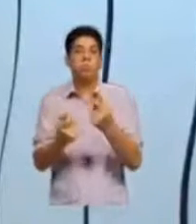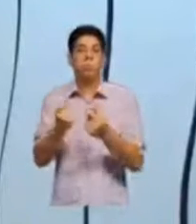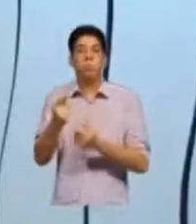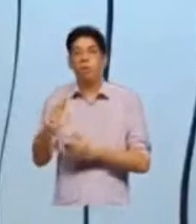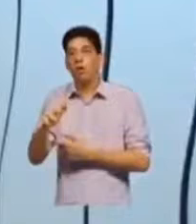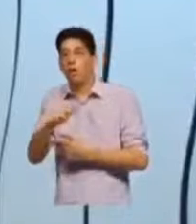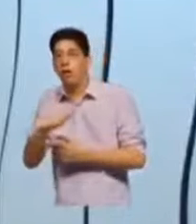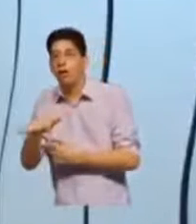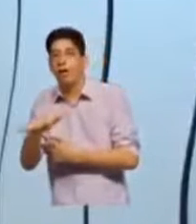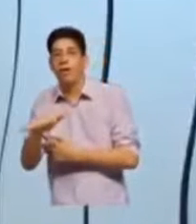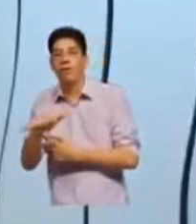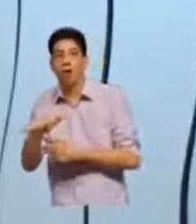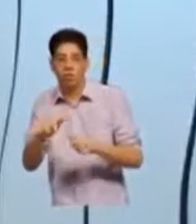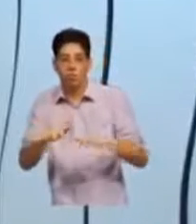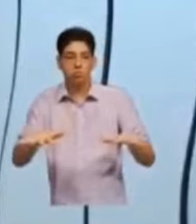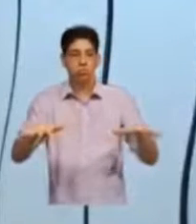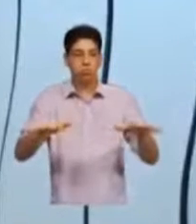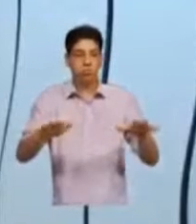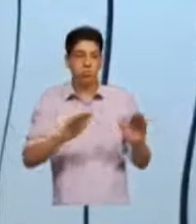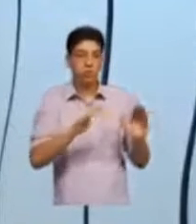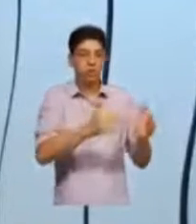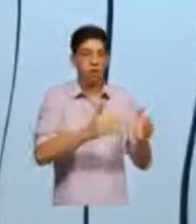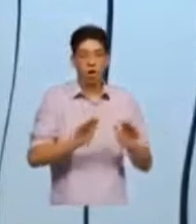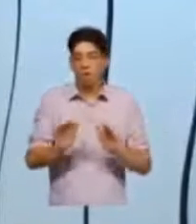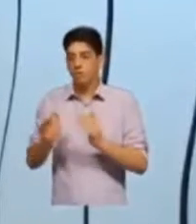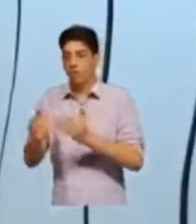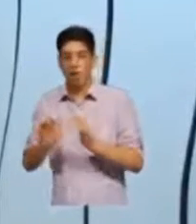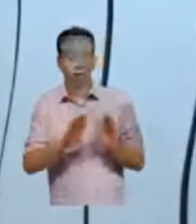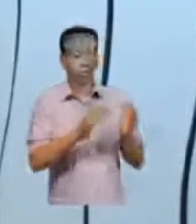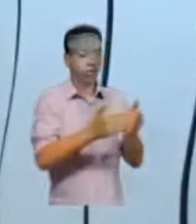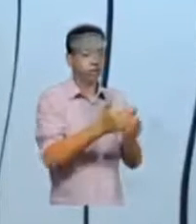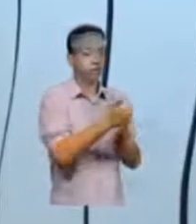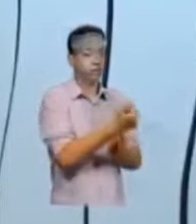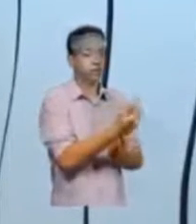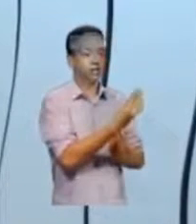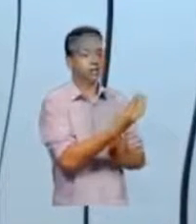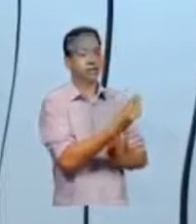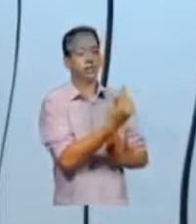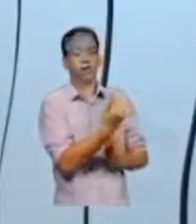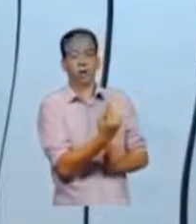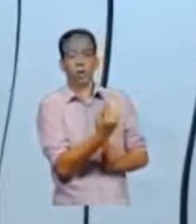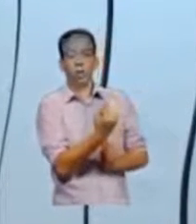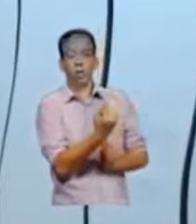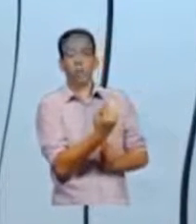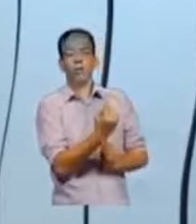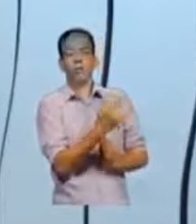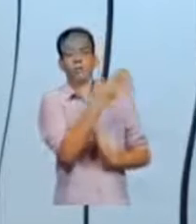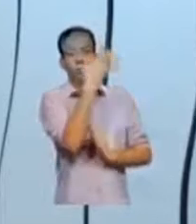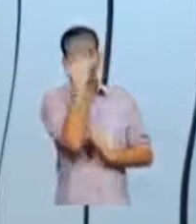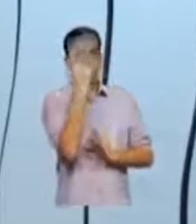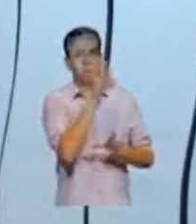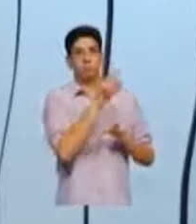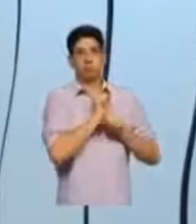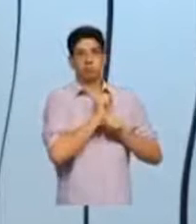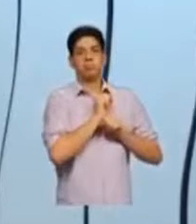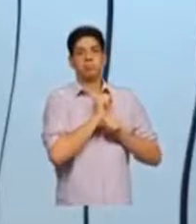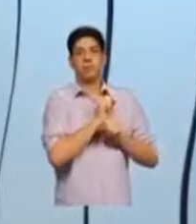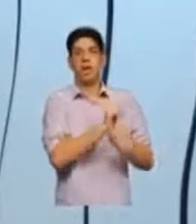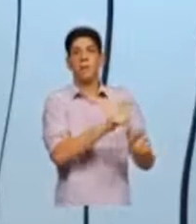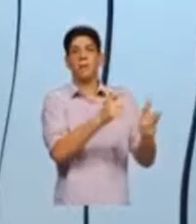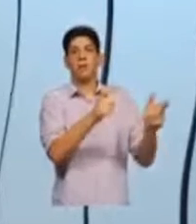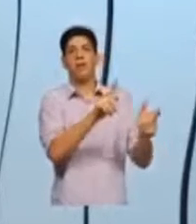e nessa daqui, onde eu tive 131 mulheres diagnosticadas, onde a maioria